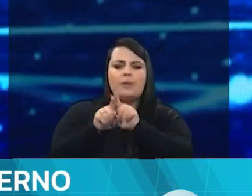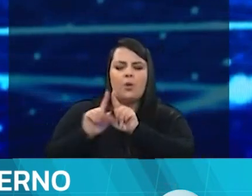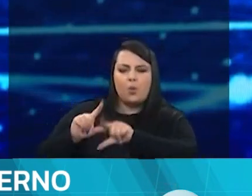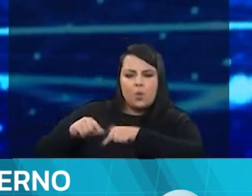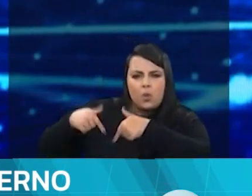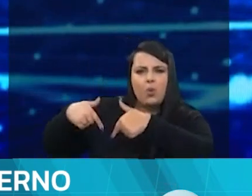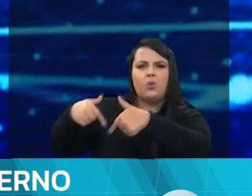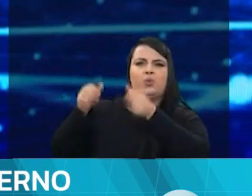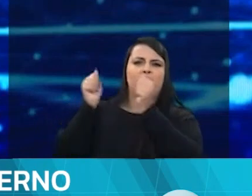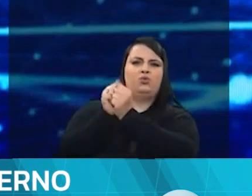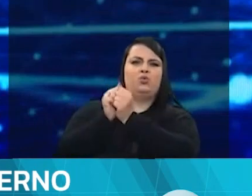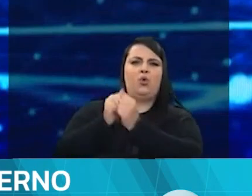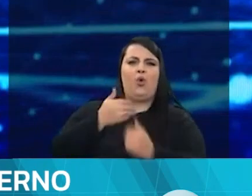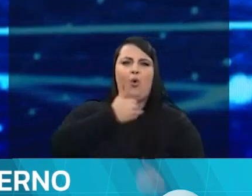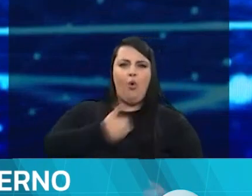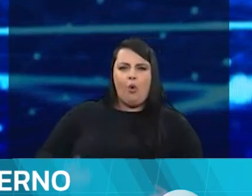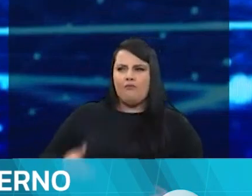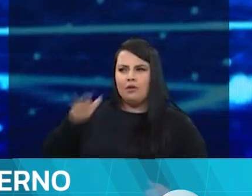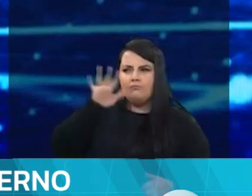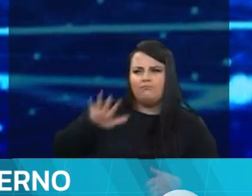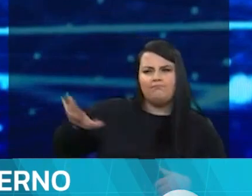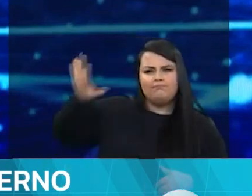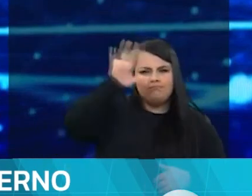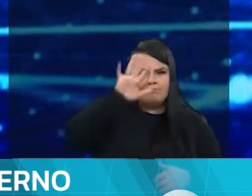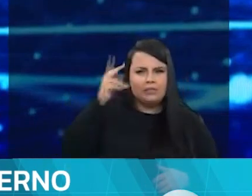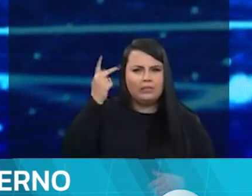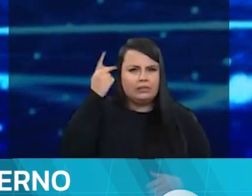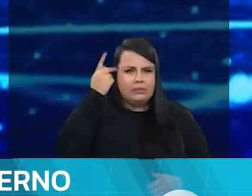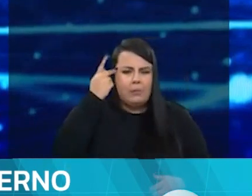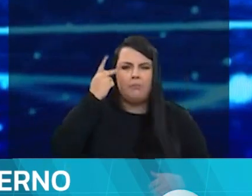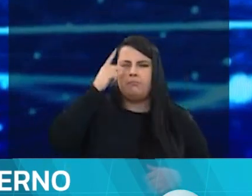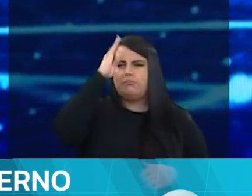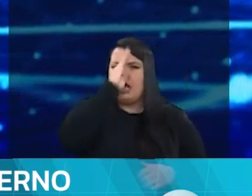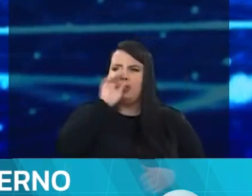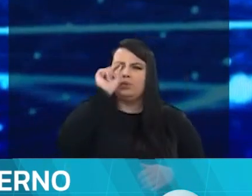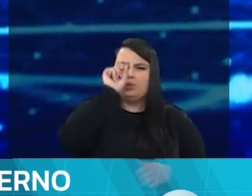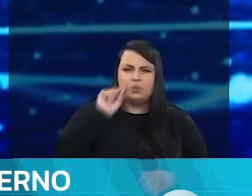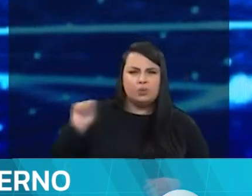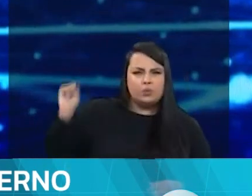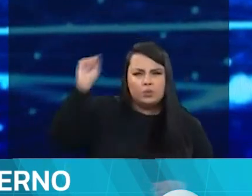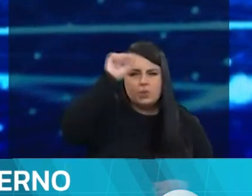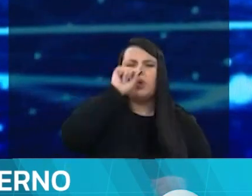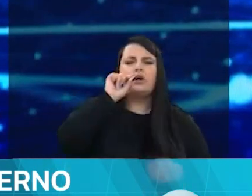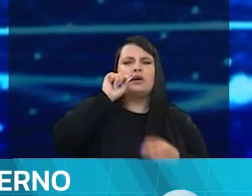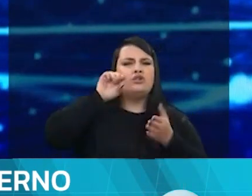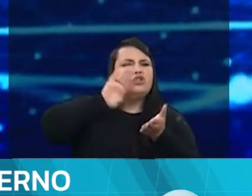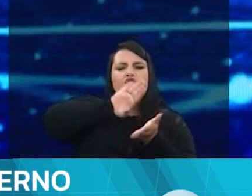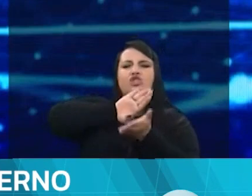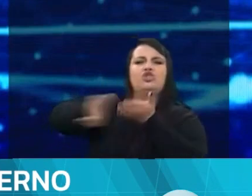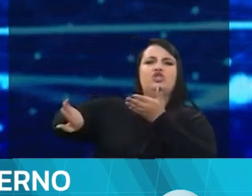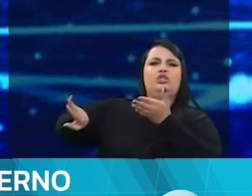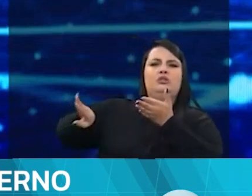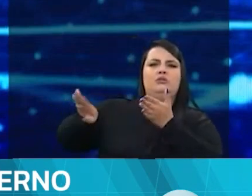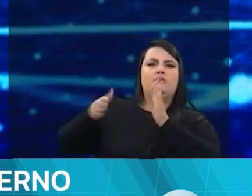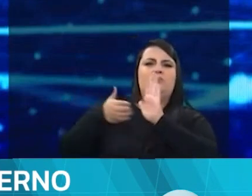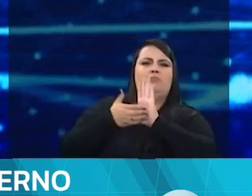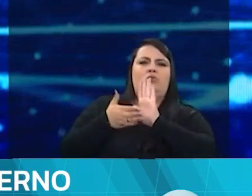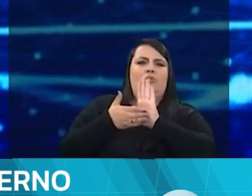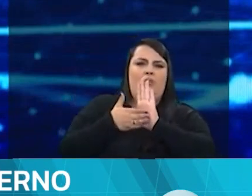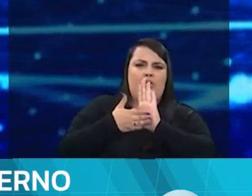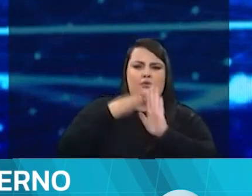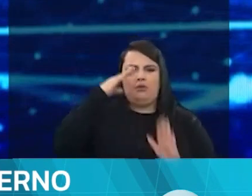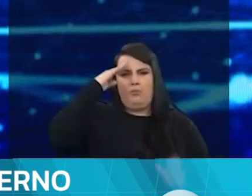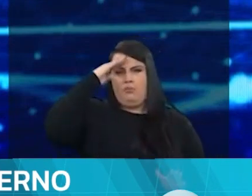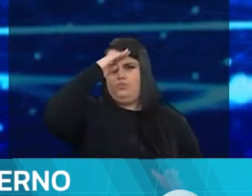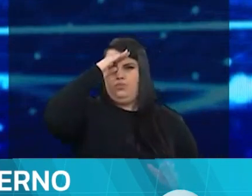para que o veto do Bolsonaro, que foi um descumprimento do acordo feito com o Congresso Nacional, seja definitivamente